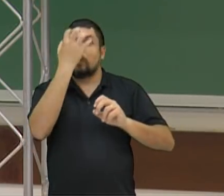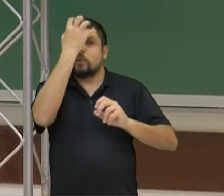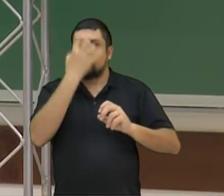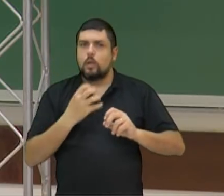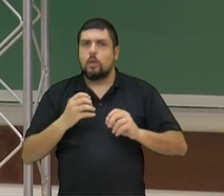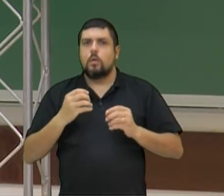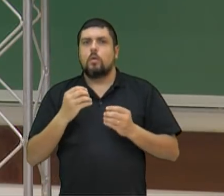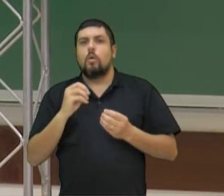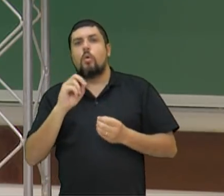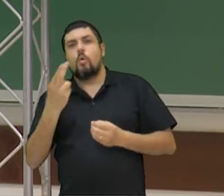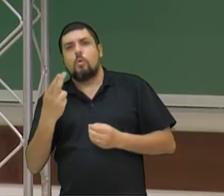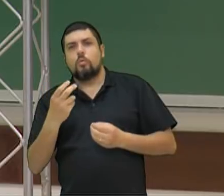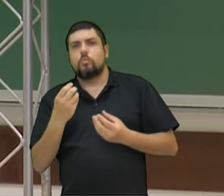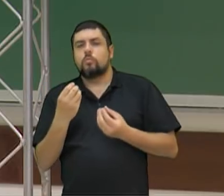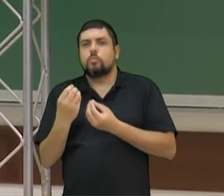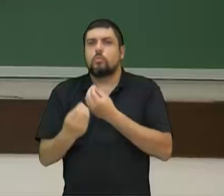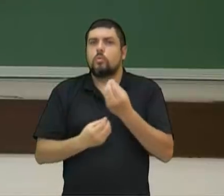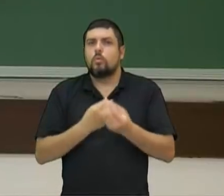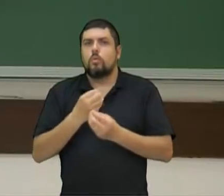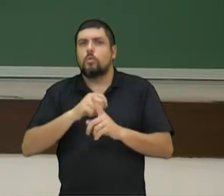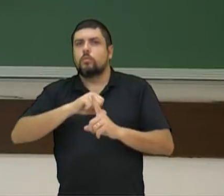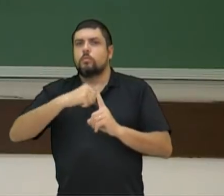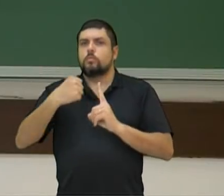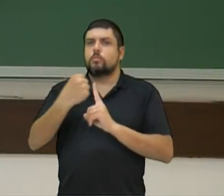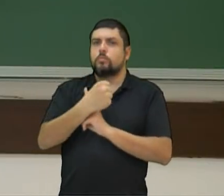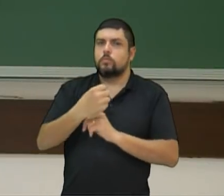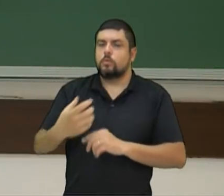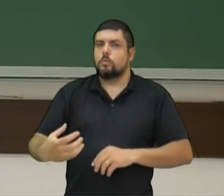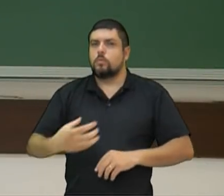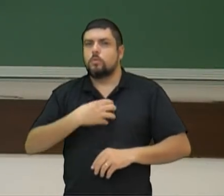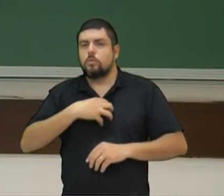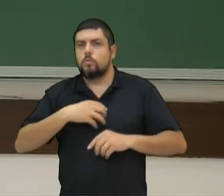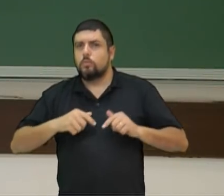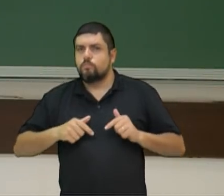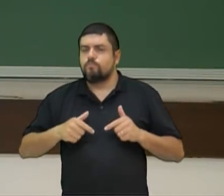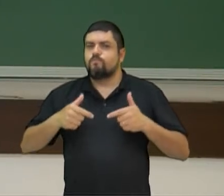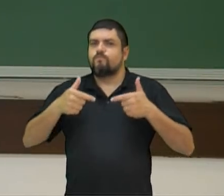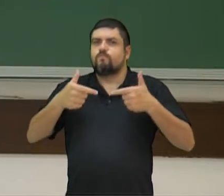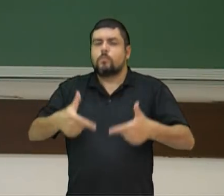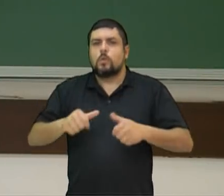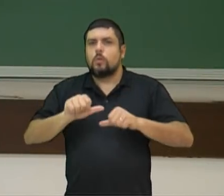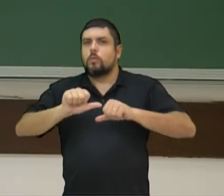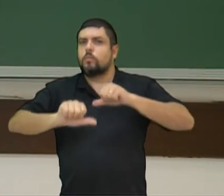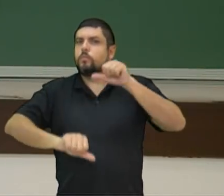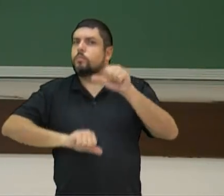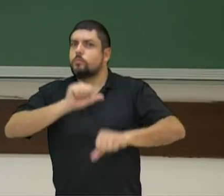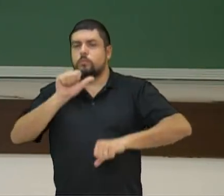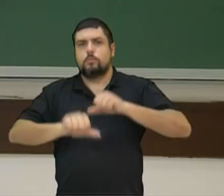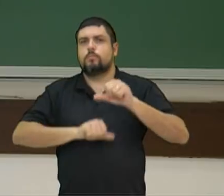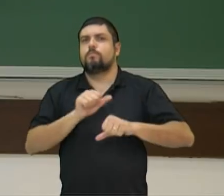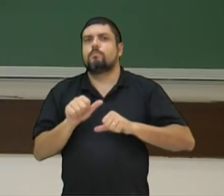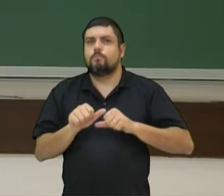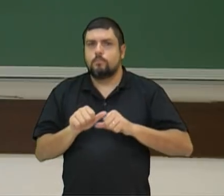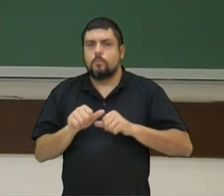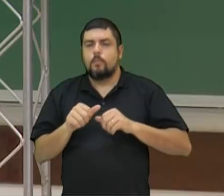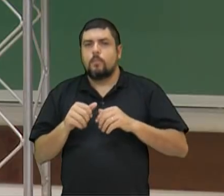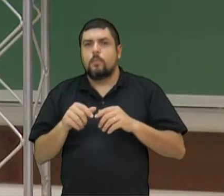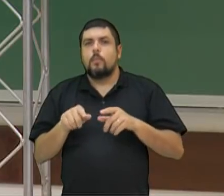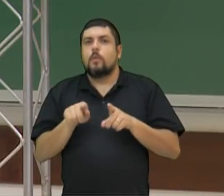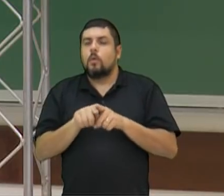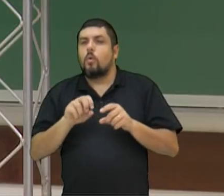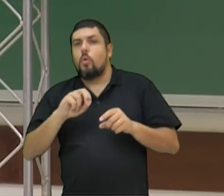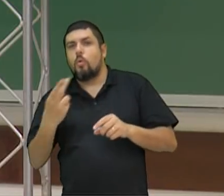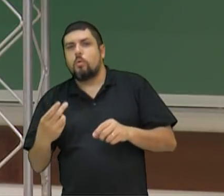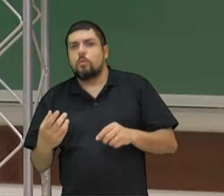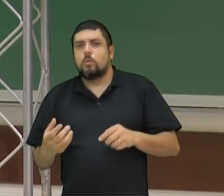atitude, algum discurso verbal proferido por alguém que tem que ser repensado, né? Porque às vezes é discriminatório, é excludente,